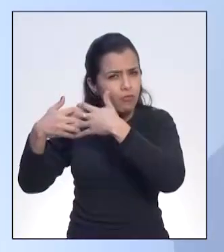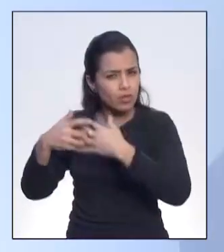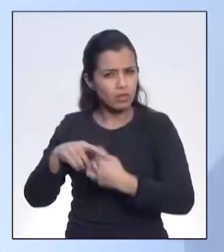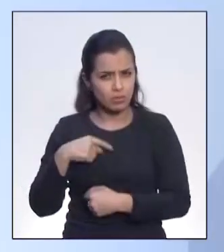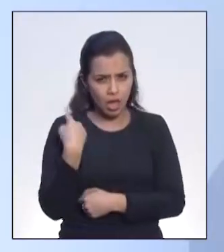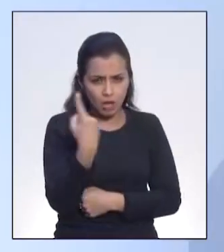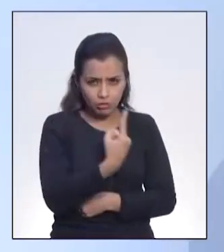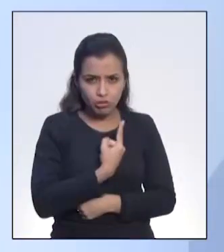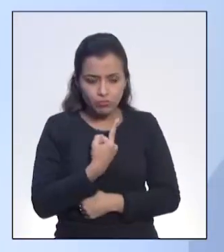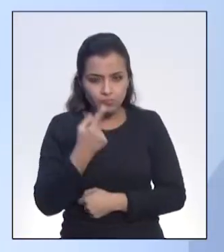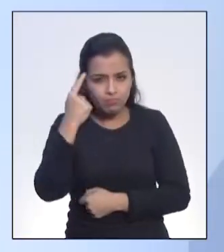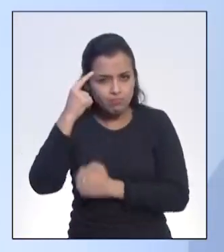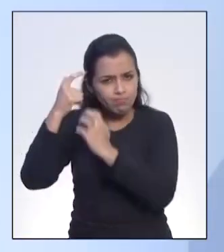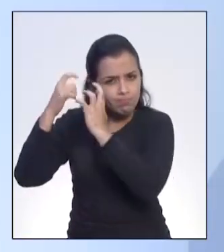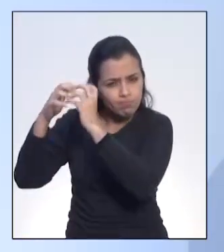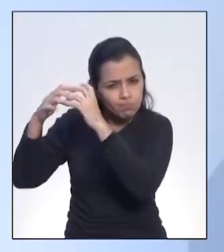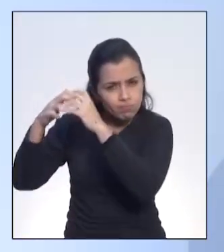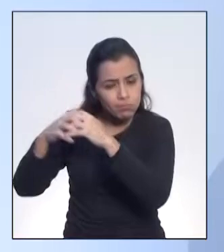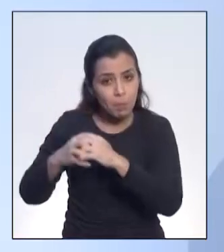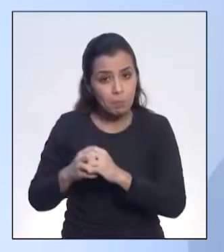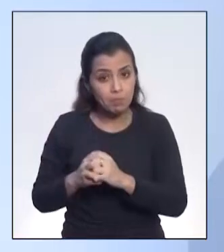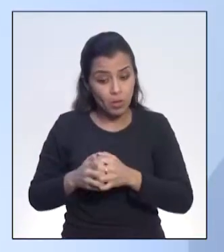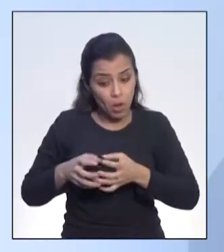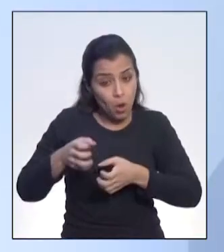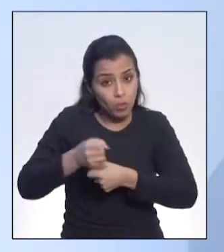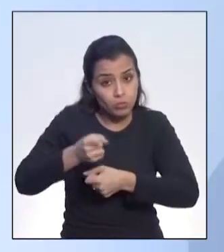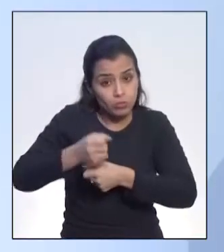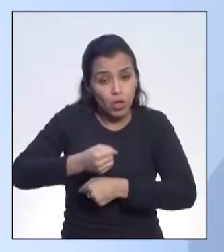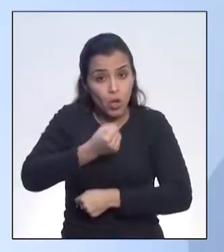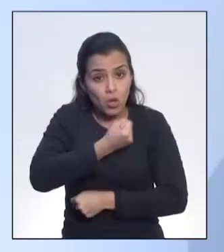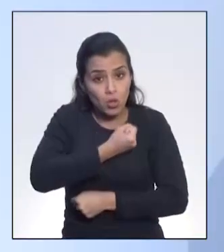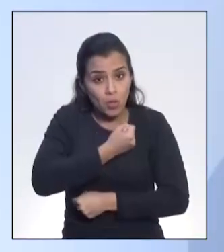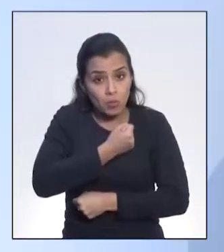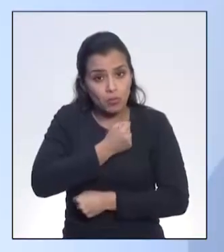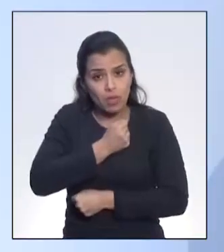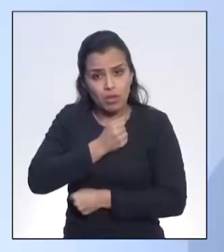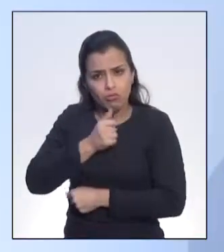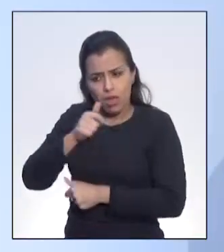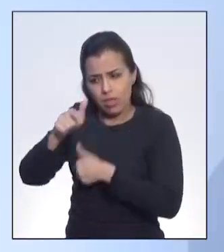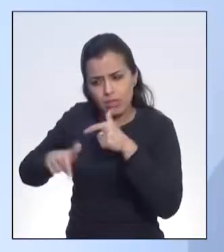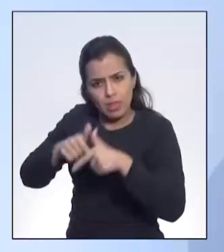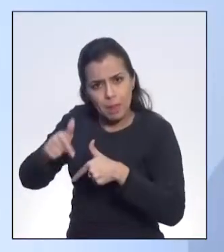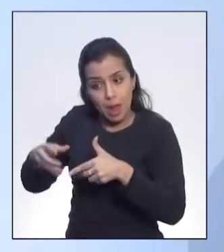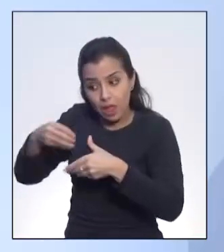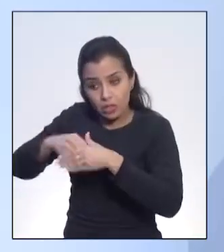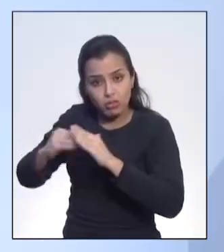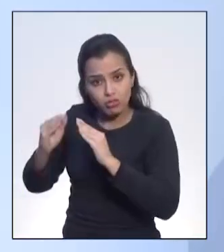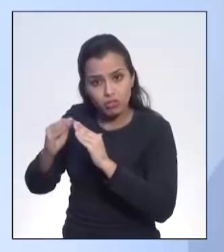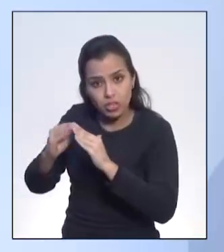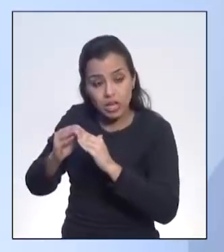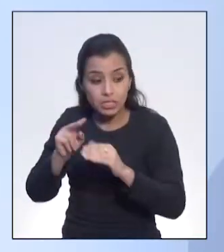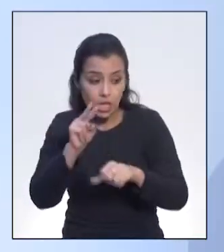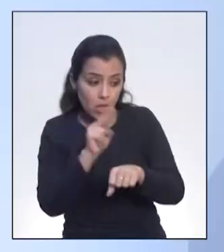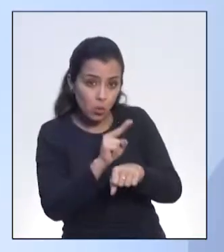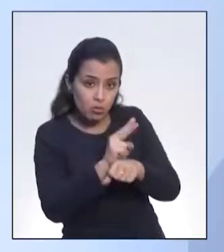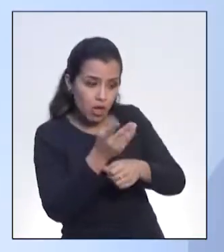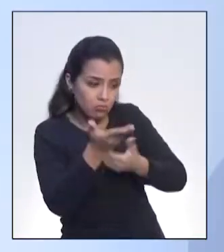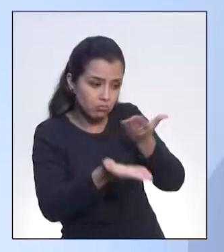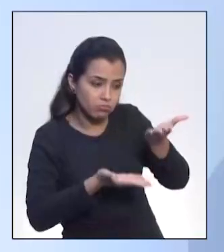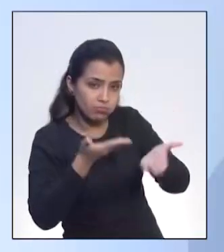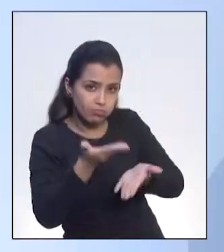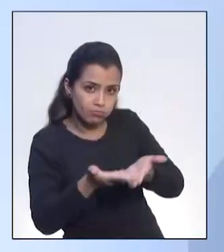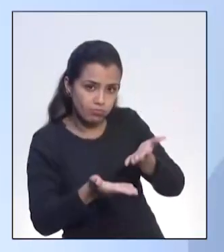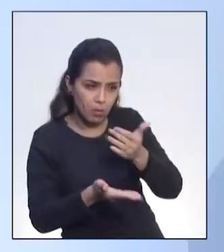aqui pensando, o número dedicado aos trabalhos domésticos, aos cuidados de outras pessoas, entre homens e